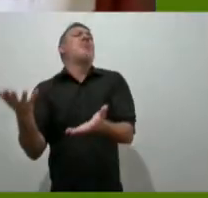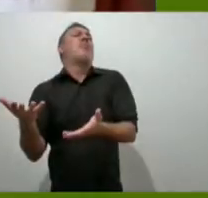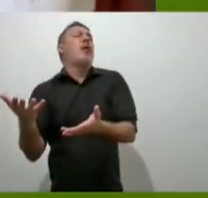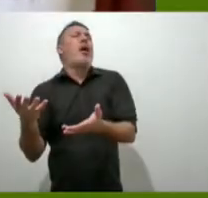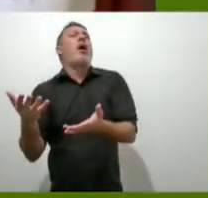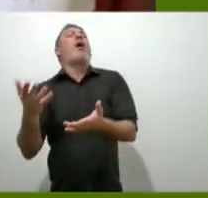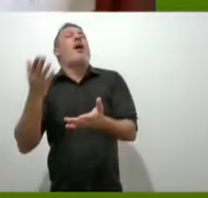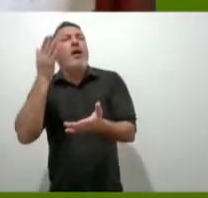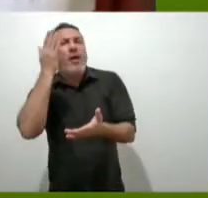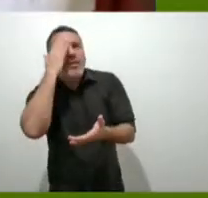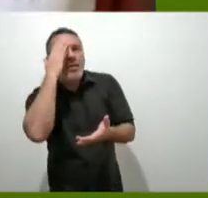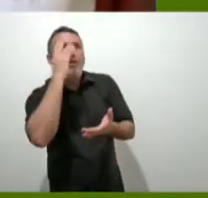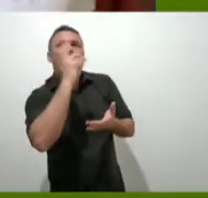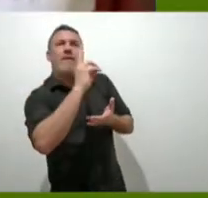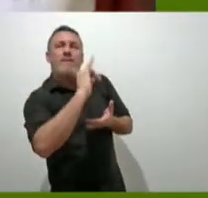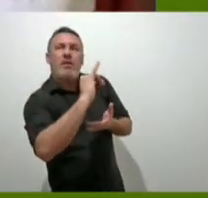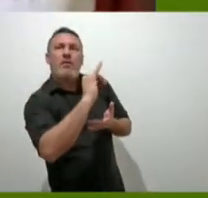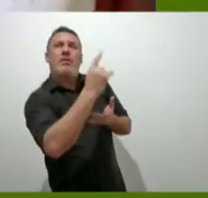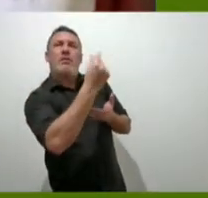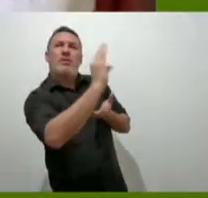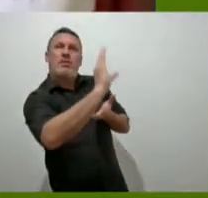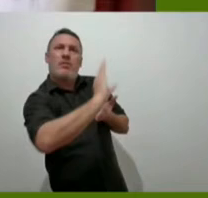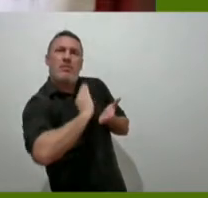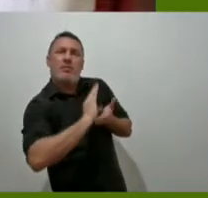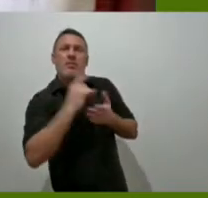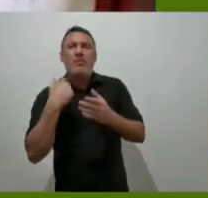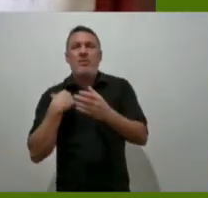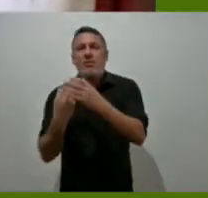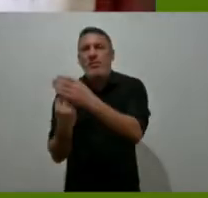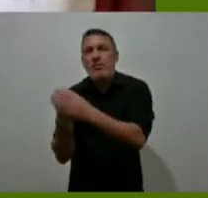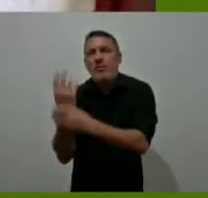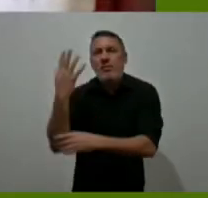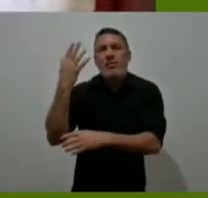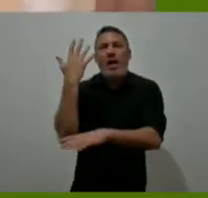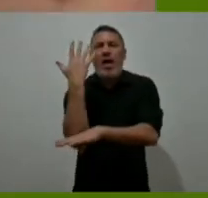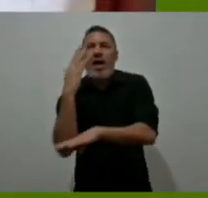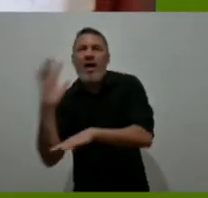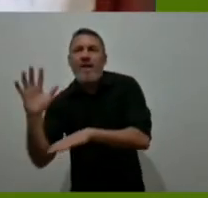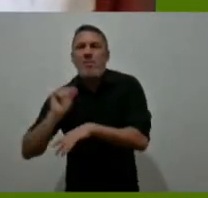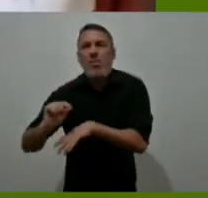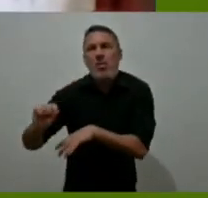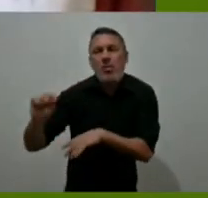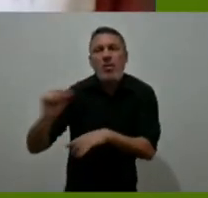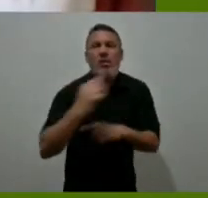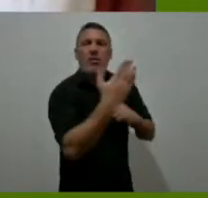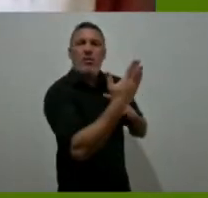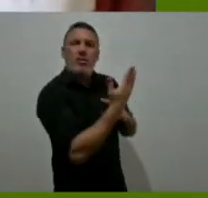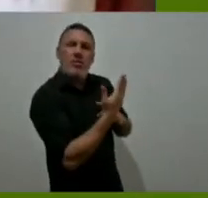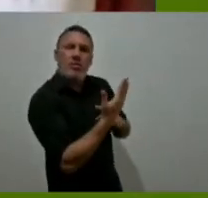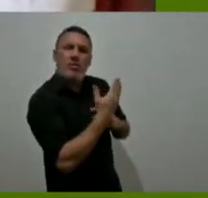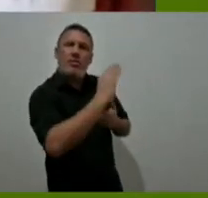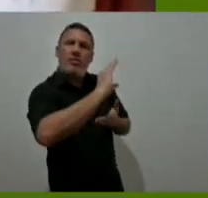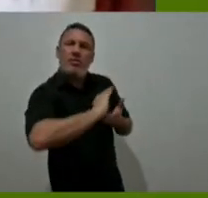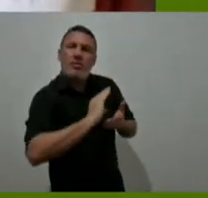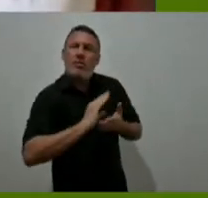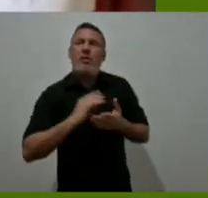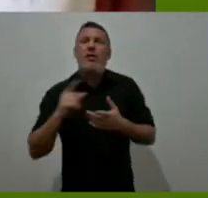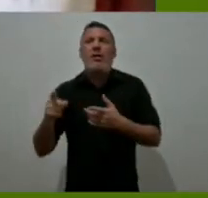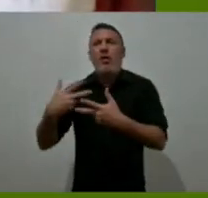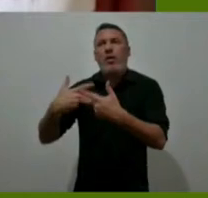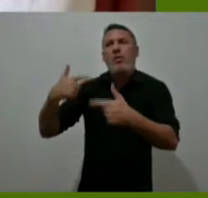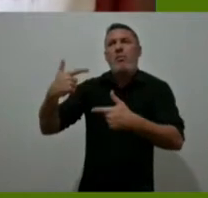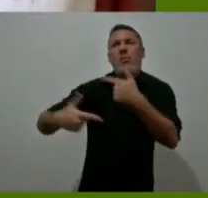uma atividade econômica através do plantio de árvores que possa permitir ele concorrer com o produto marginal dele.